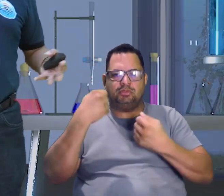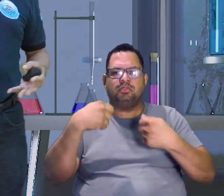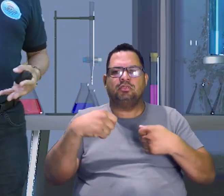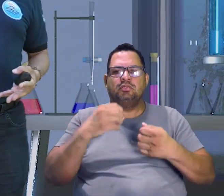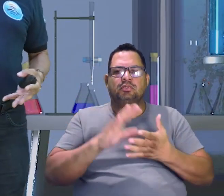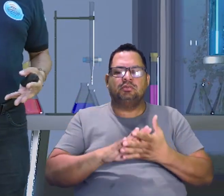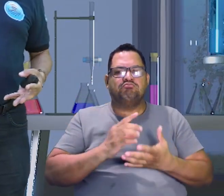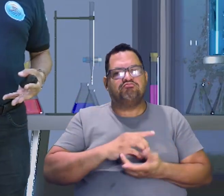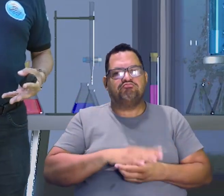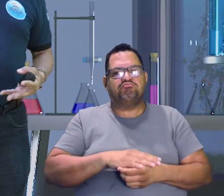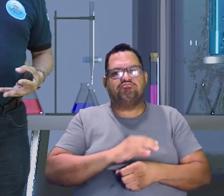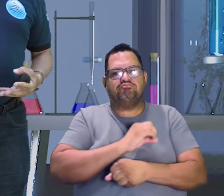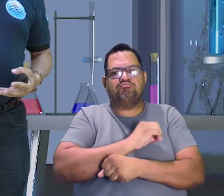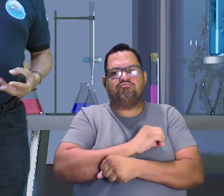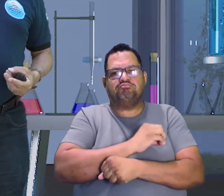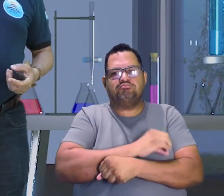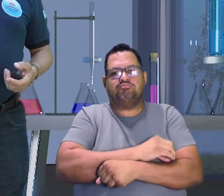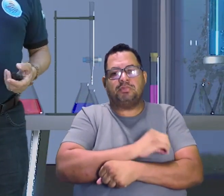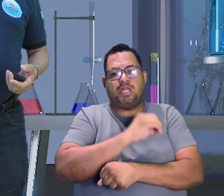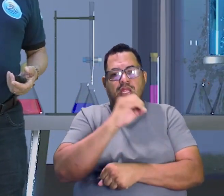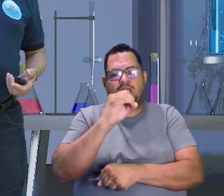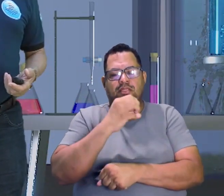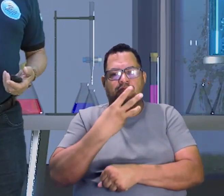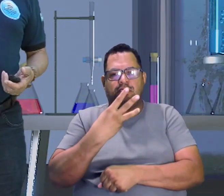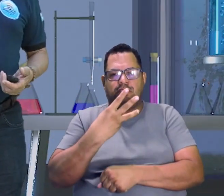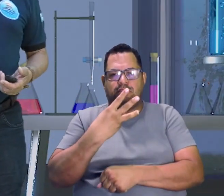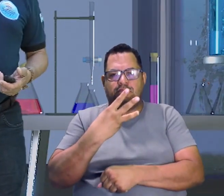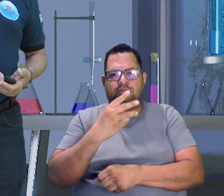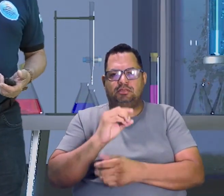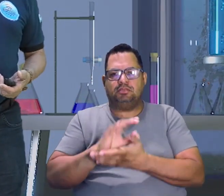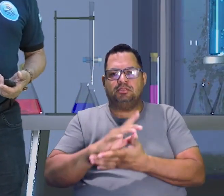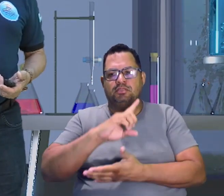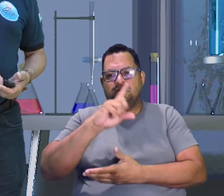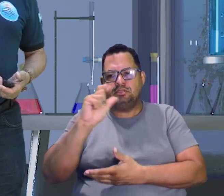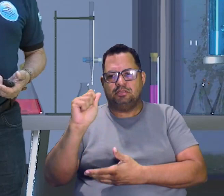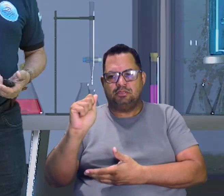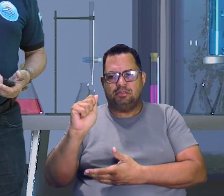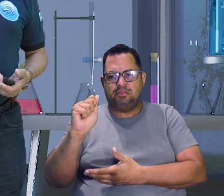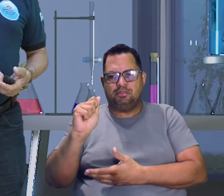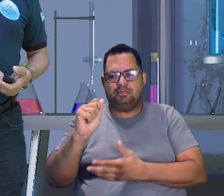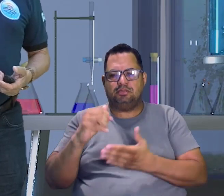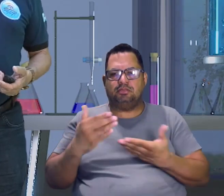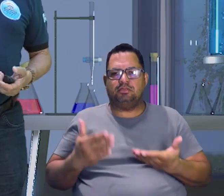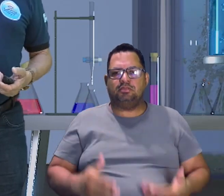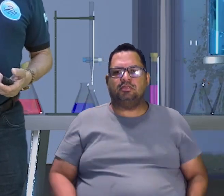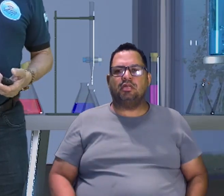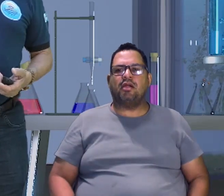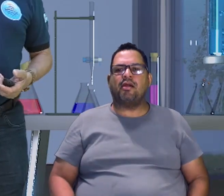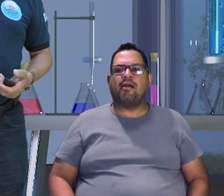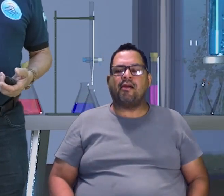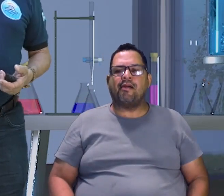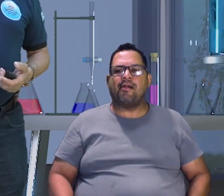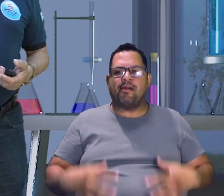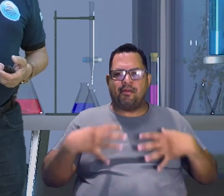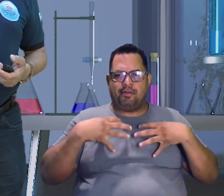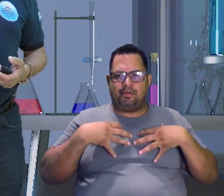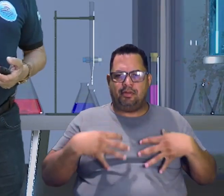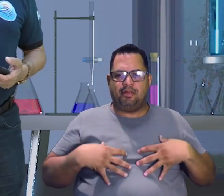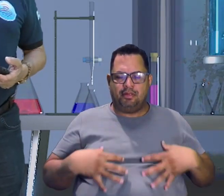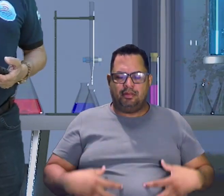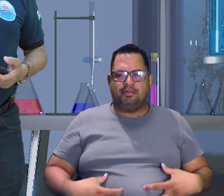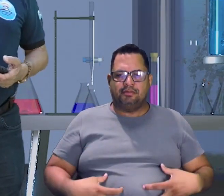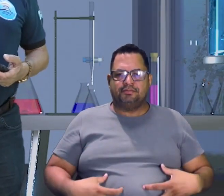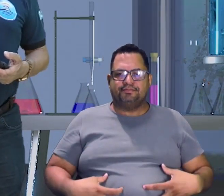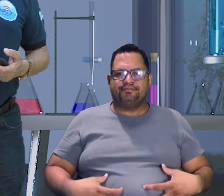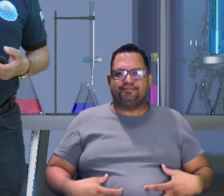3 vezes por dia, no mínimo. Por quê? É exatamente quando fala em metabolismo, é no organismo